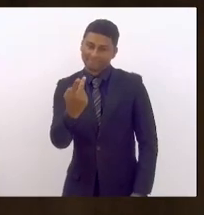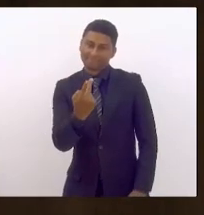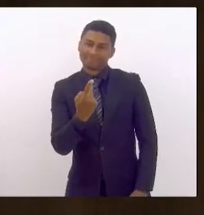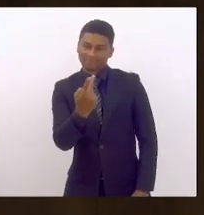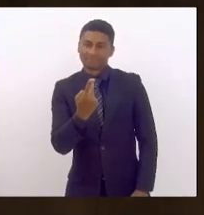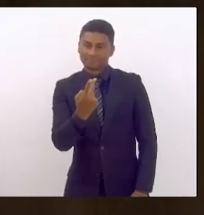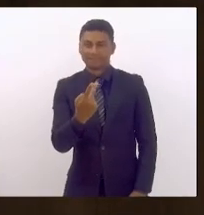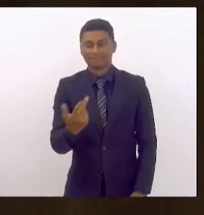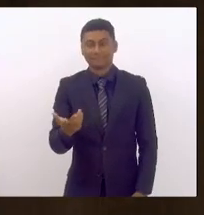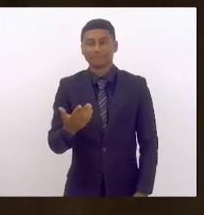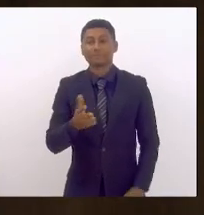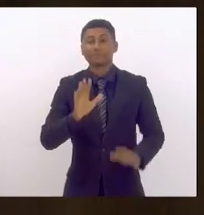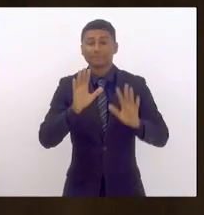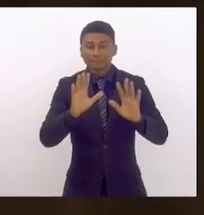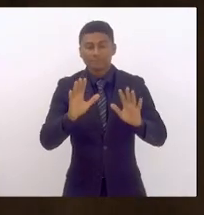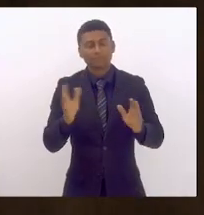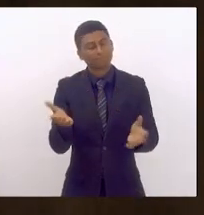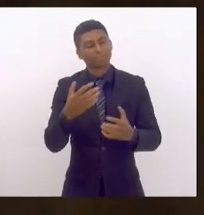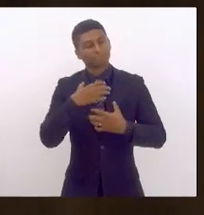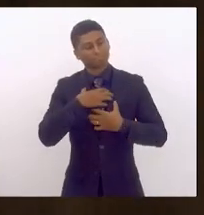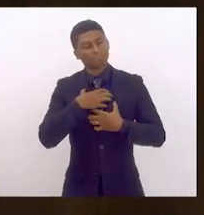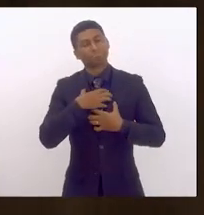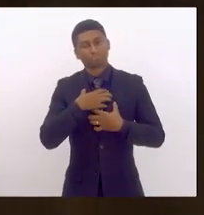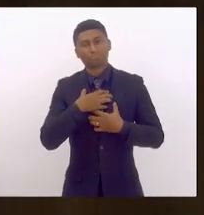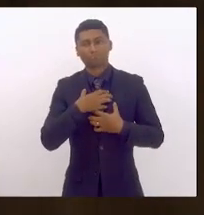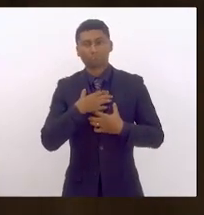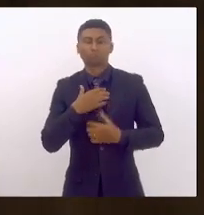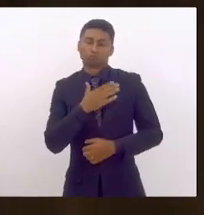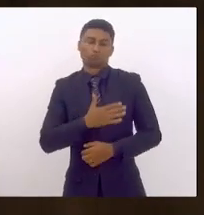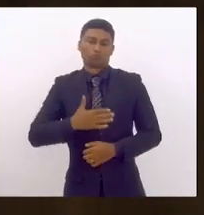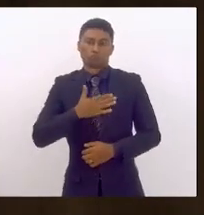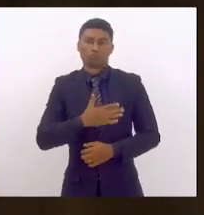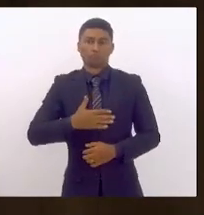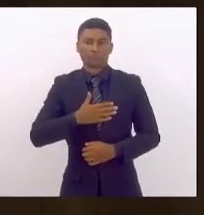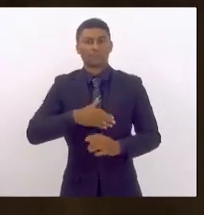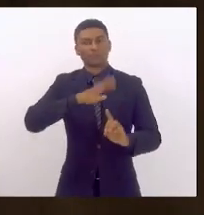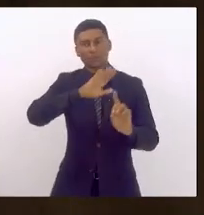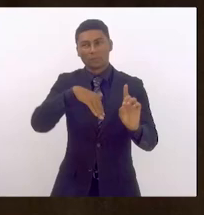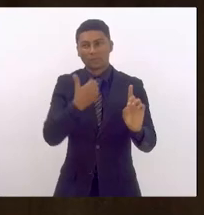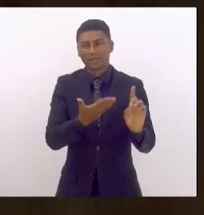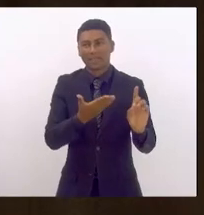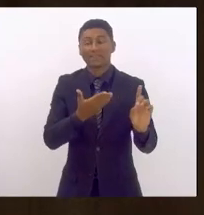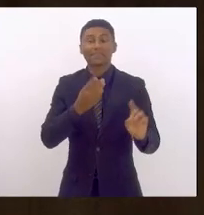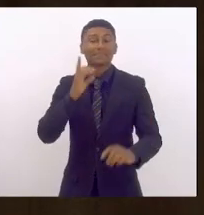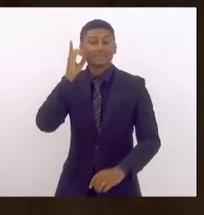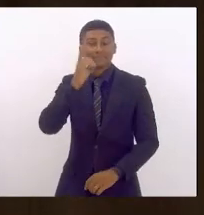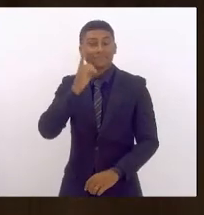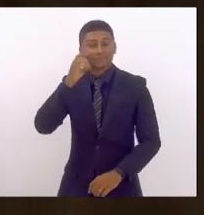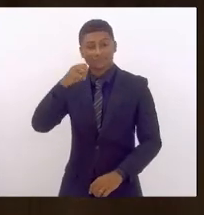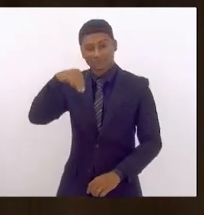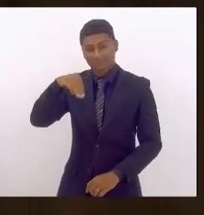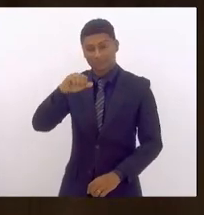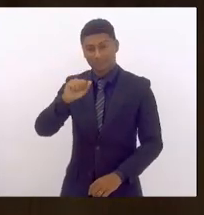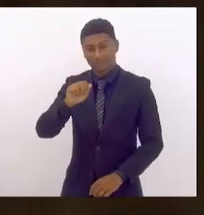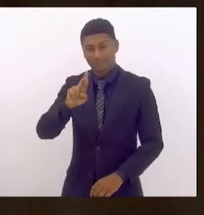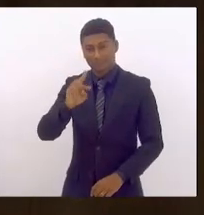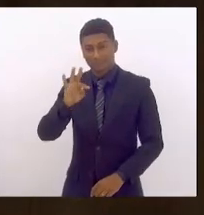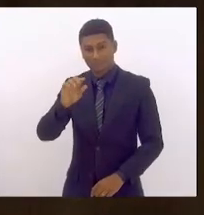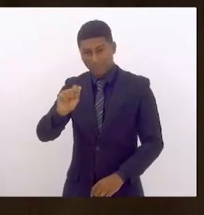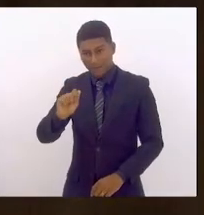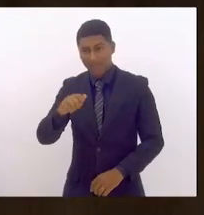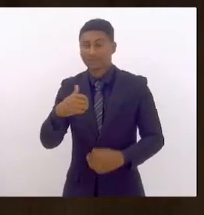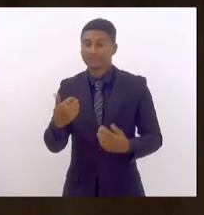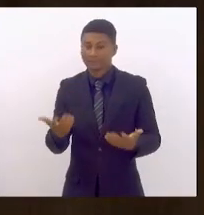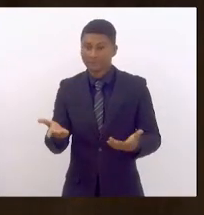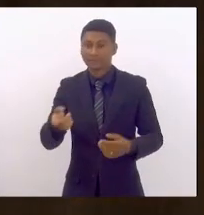Mas é com imenso prazer em homenagem a deputada Marta Rocha que